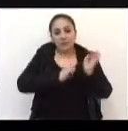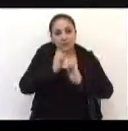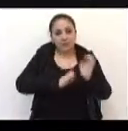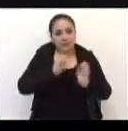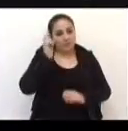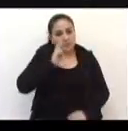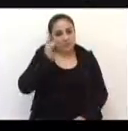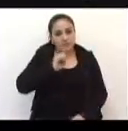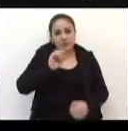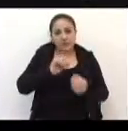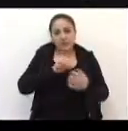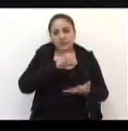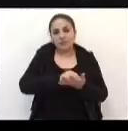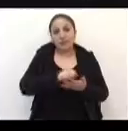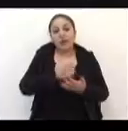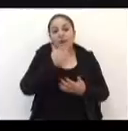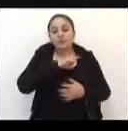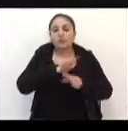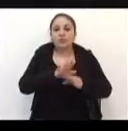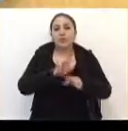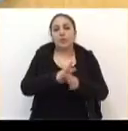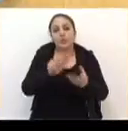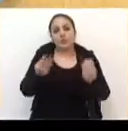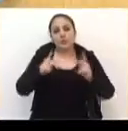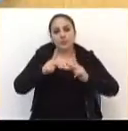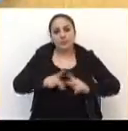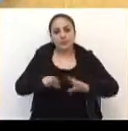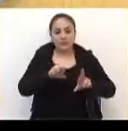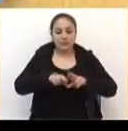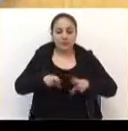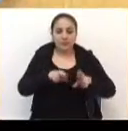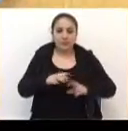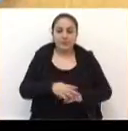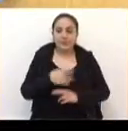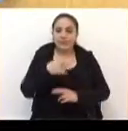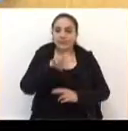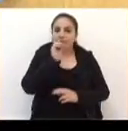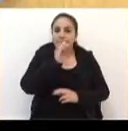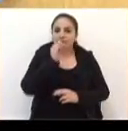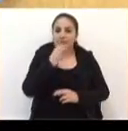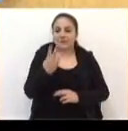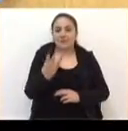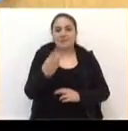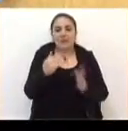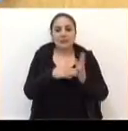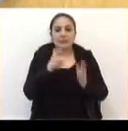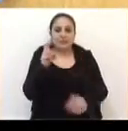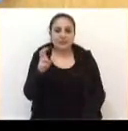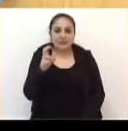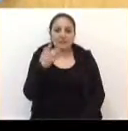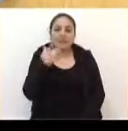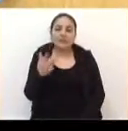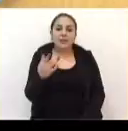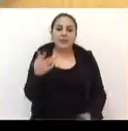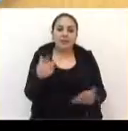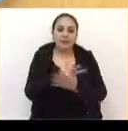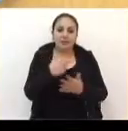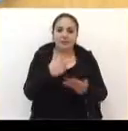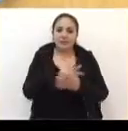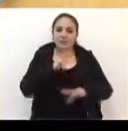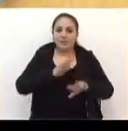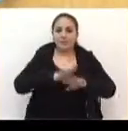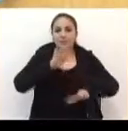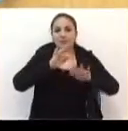linha de ônibus. Com certeza vai beneficiar muita gente daquela região. E neste sábado, entre as 3 e as 5 horas da tarde, acontece mais